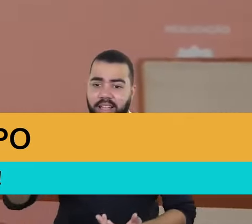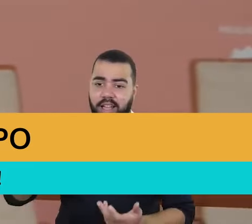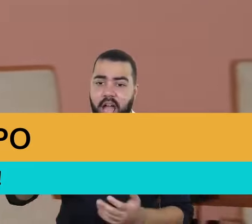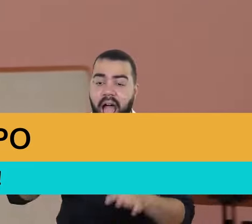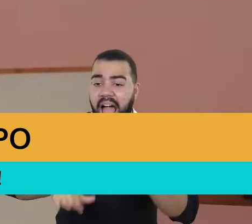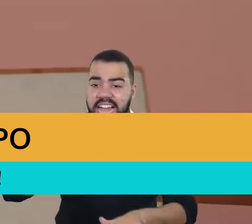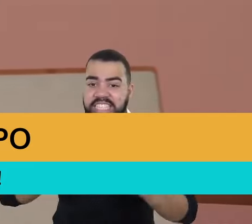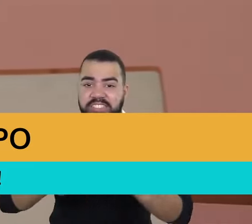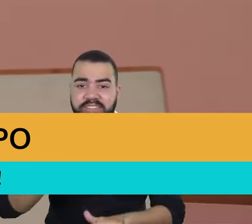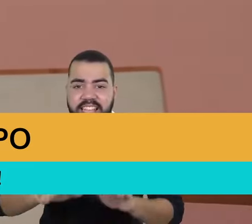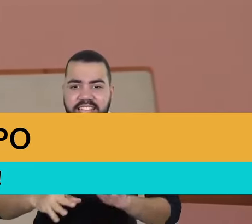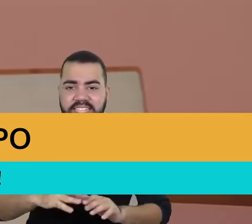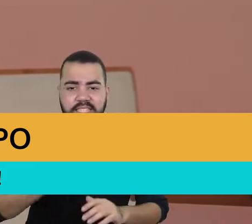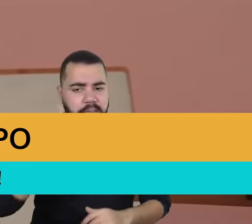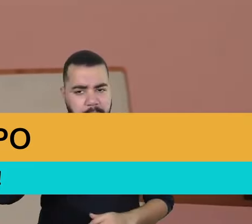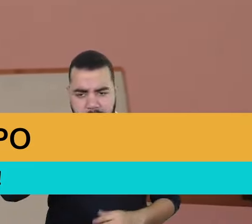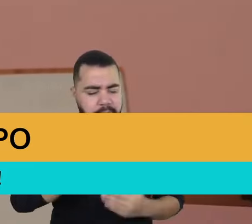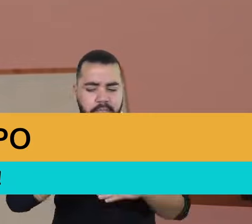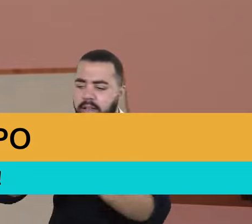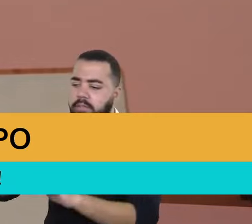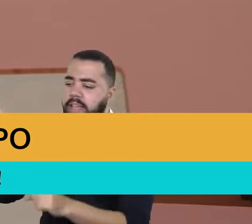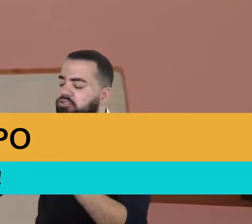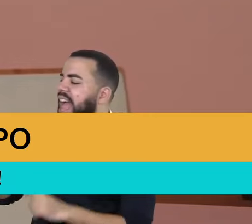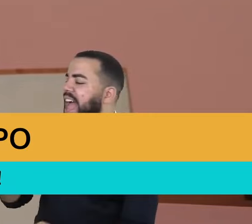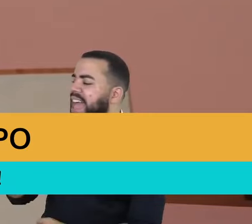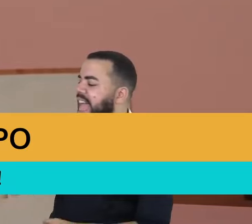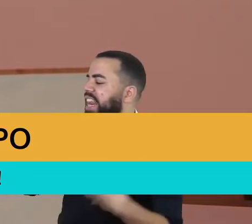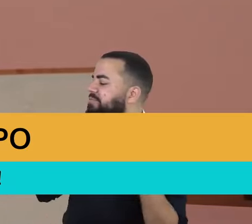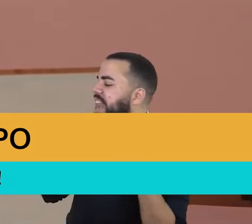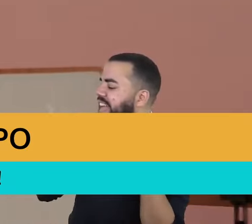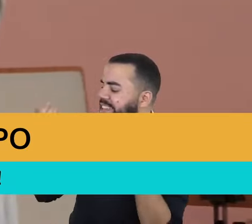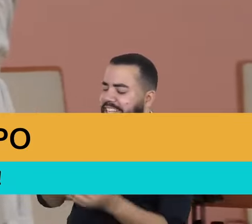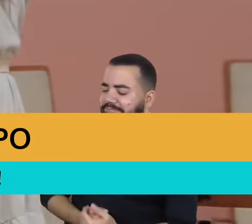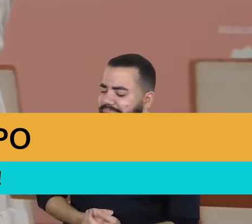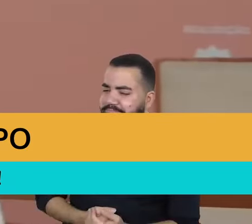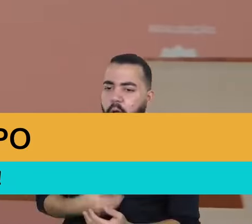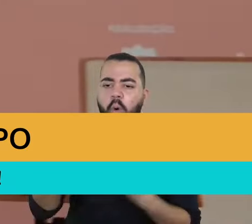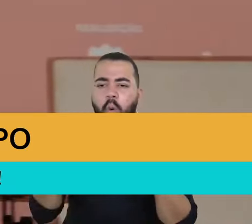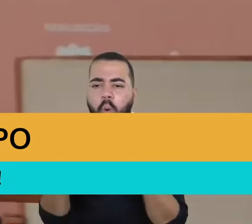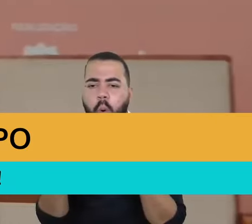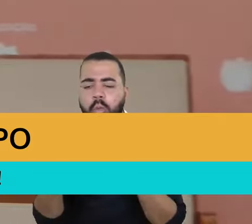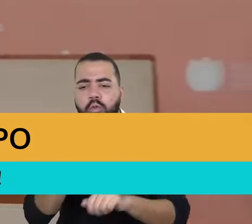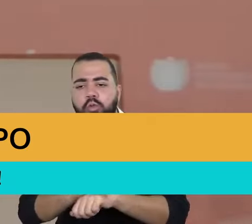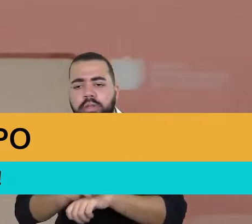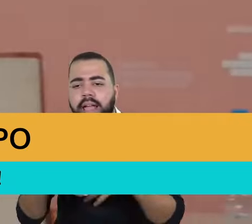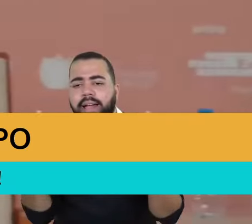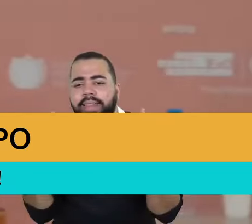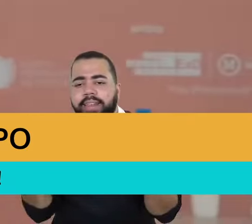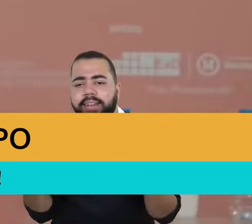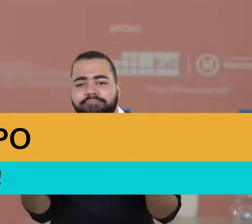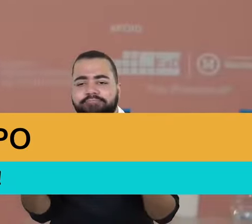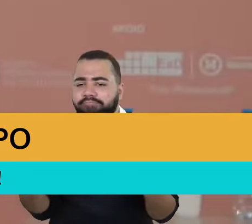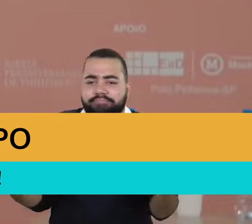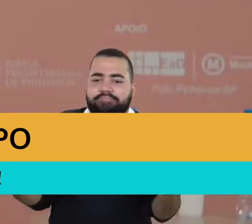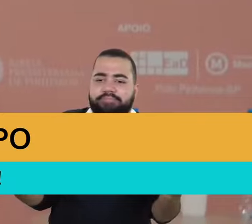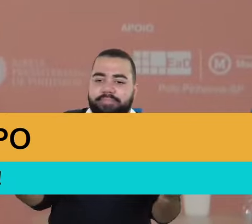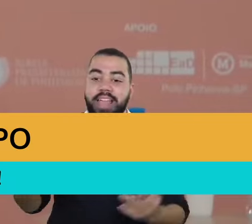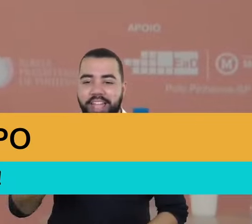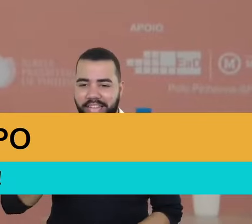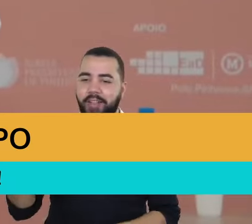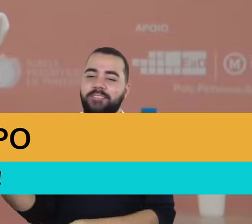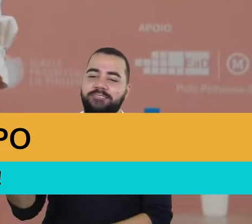levava no médico, o médico falava assim, ela é espoleta, então como que você trata? Graças a Deus hoje eu venci